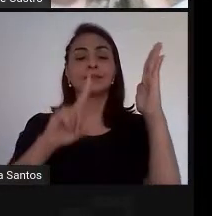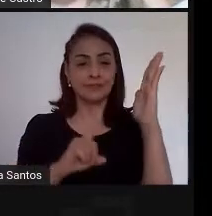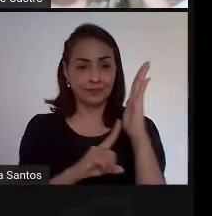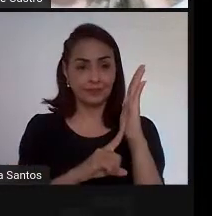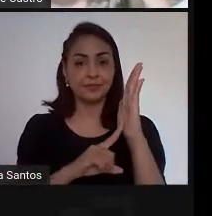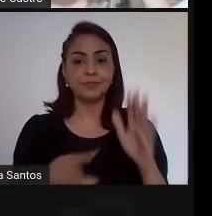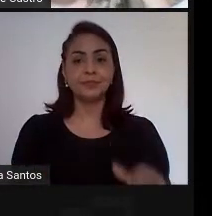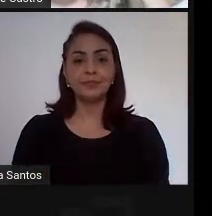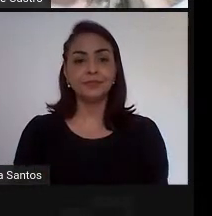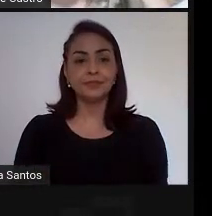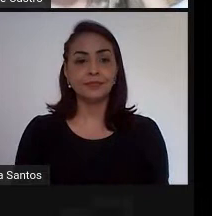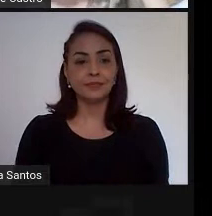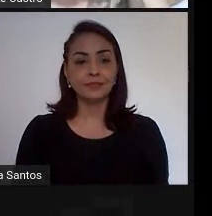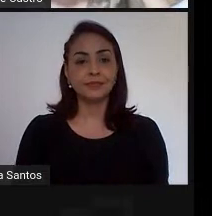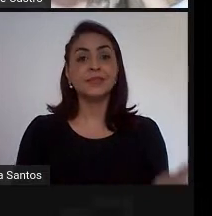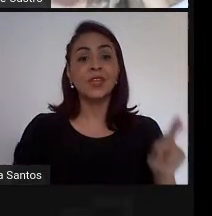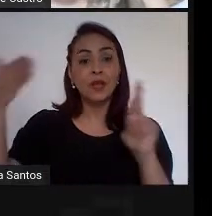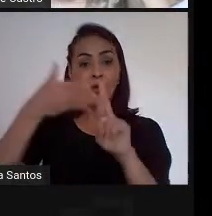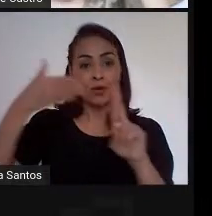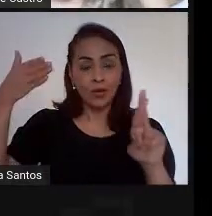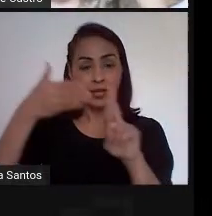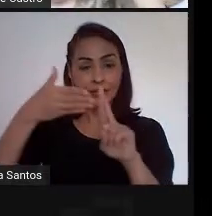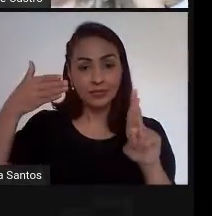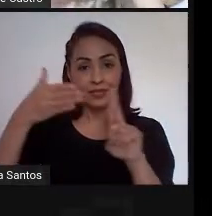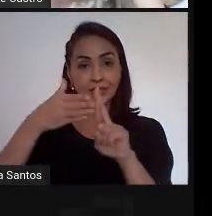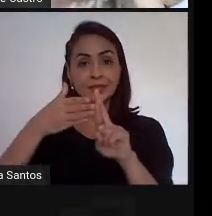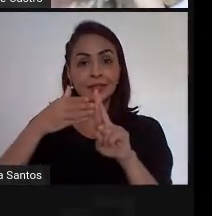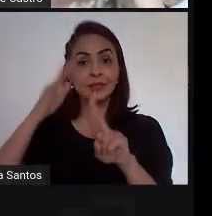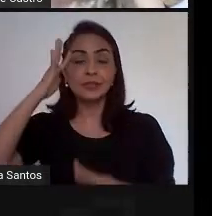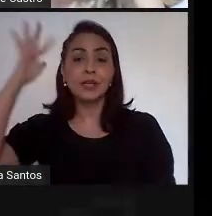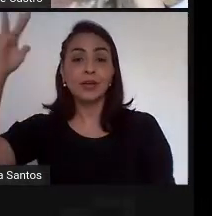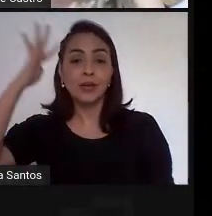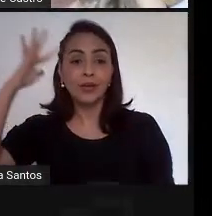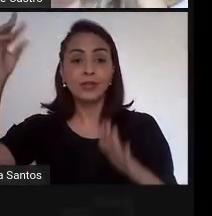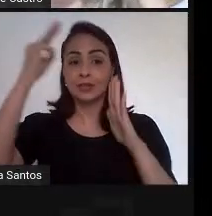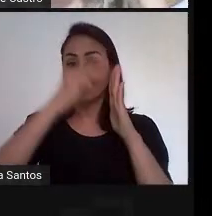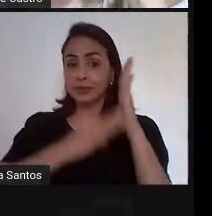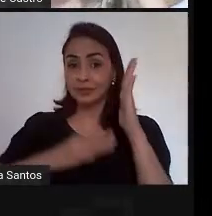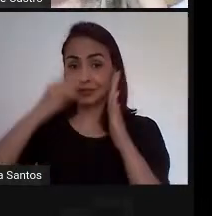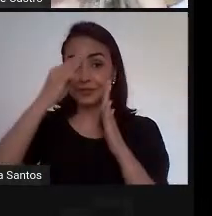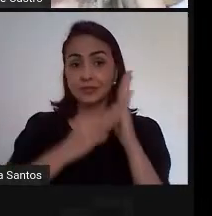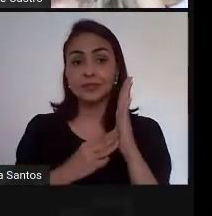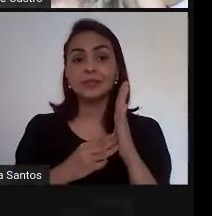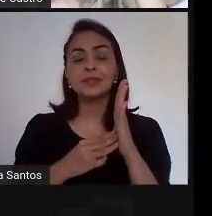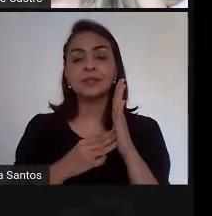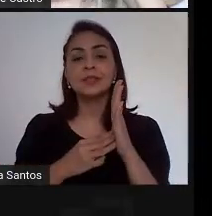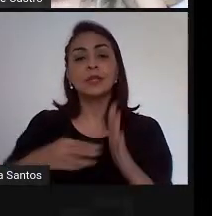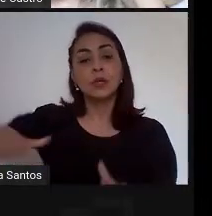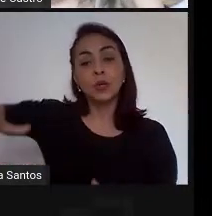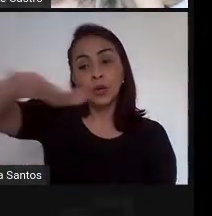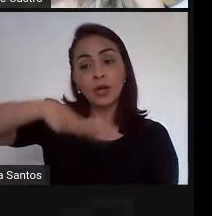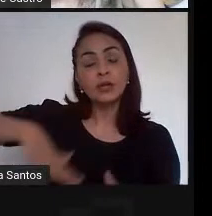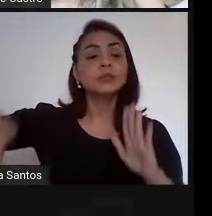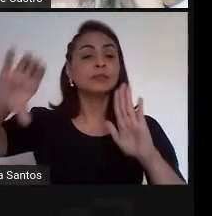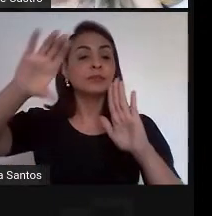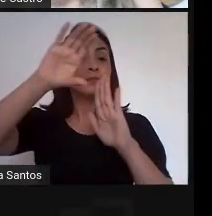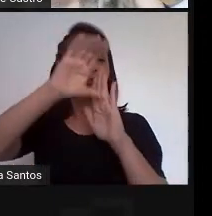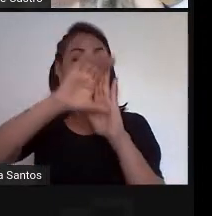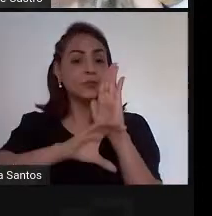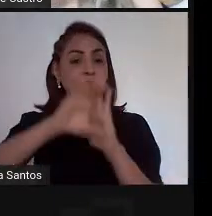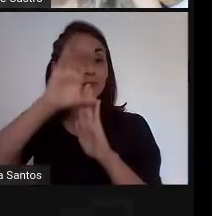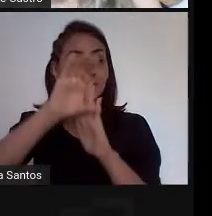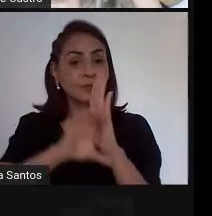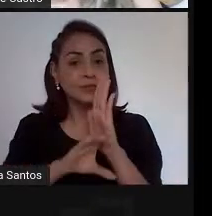Como referencial teórico-metodológico, eu trabalhei com referências do campo do currículo, Ivo Gutzon,